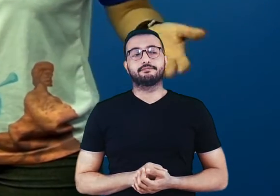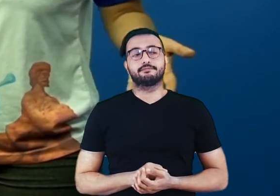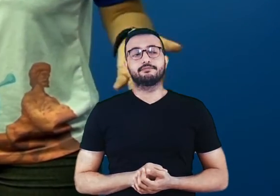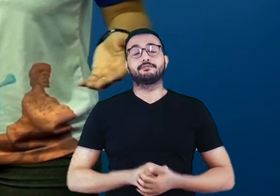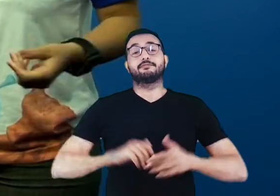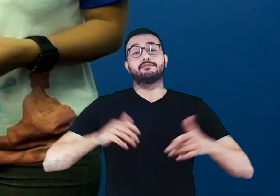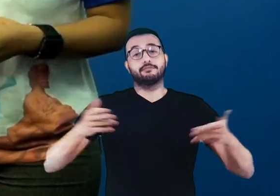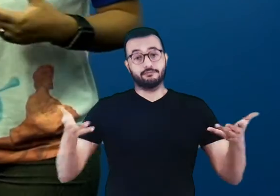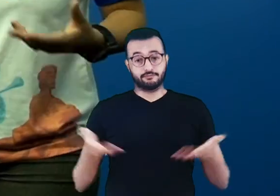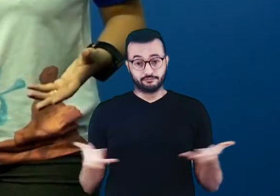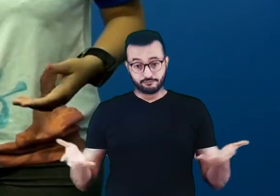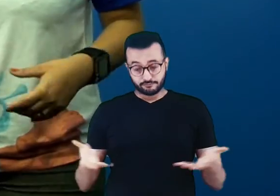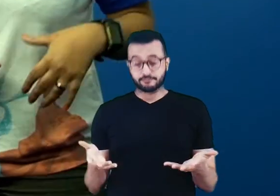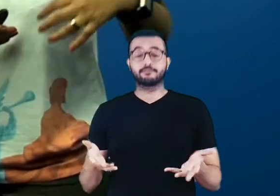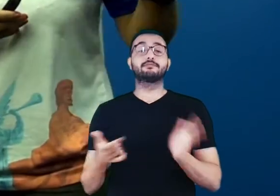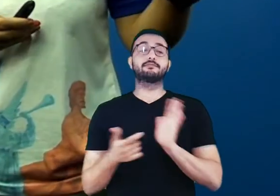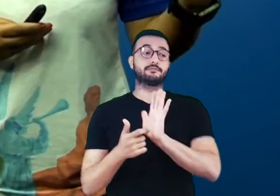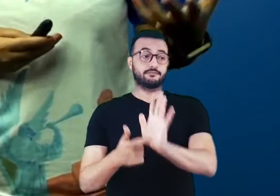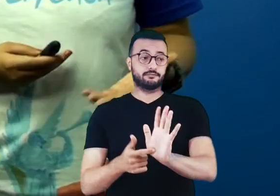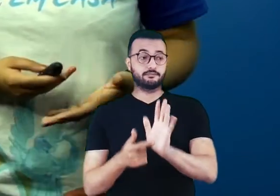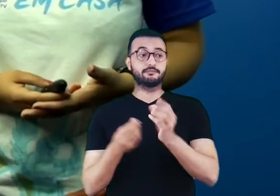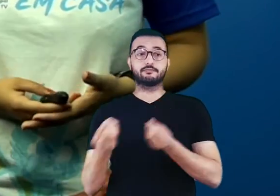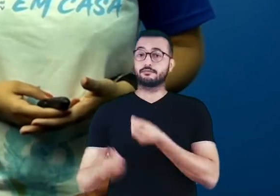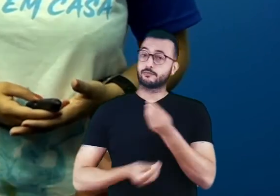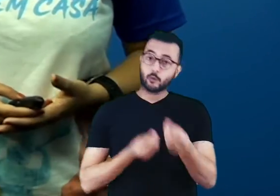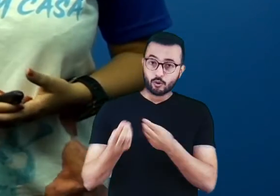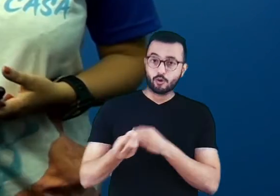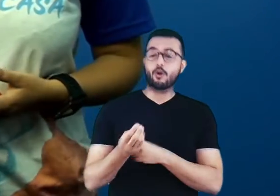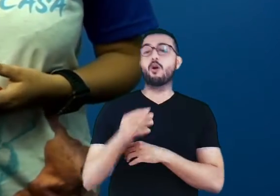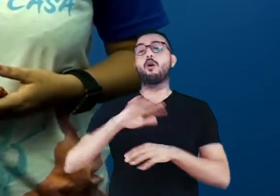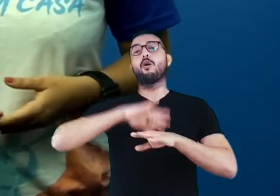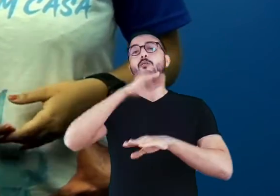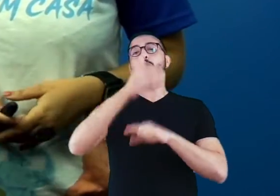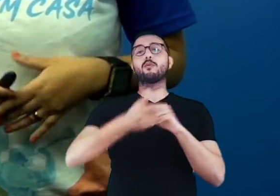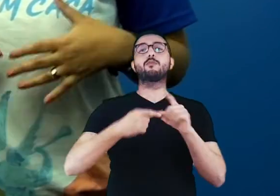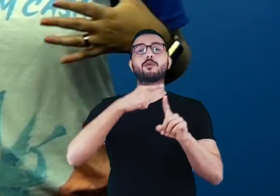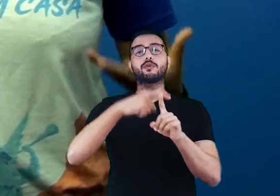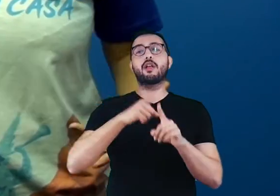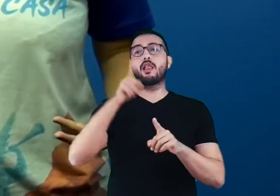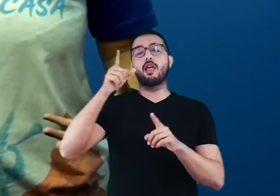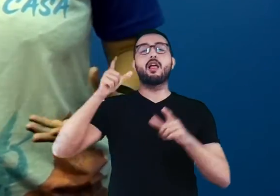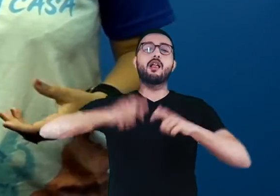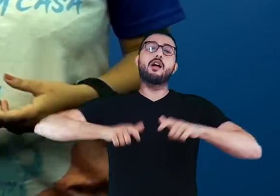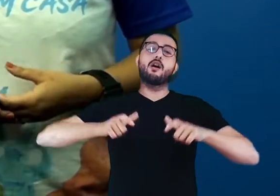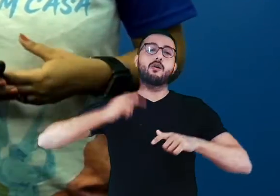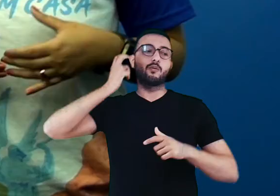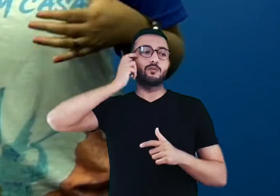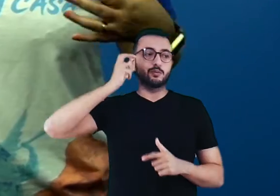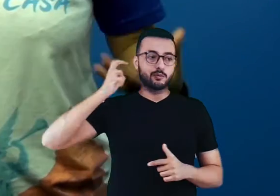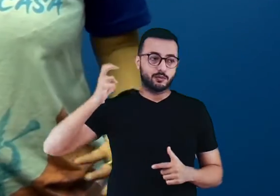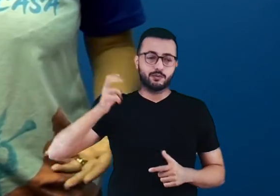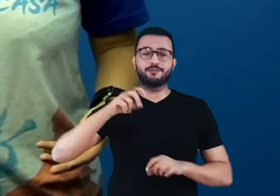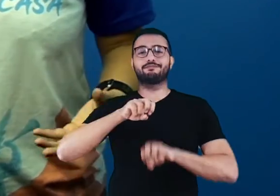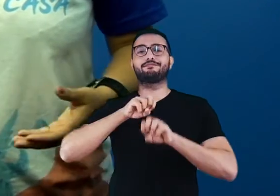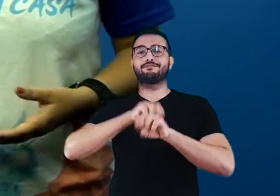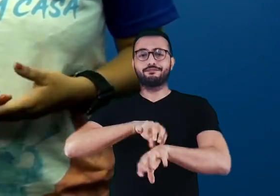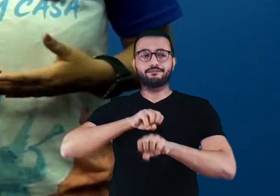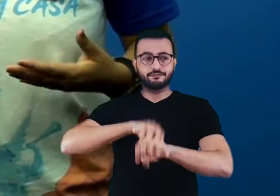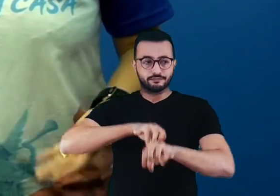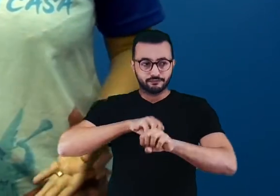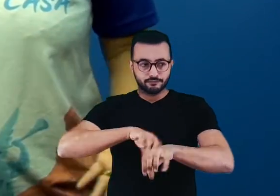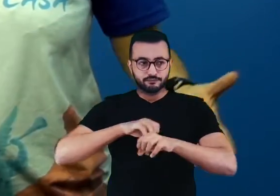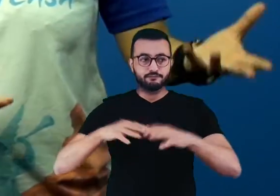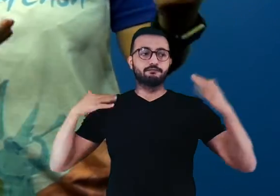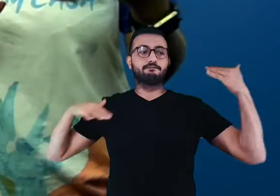Nos dias atuais, né, mostrei para vocês como se encontra o Monte das Tabocas. É um local de cultura, educação